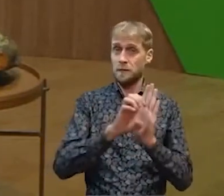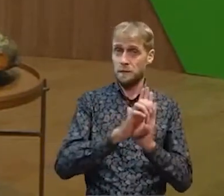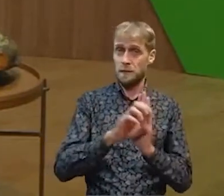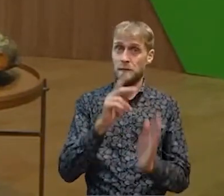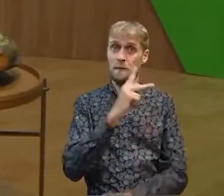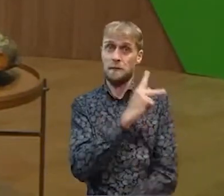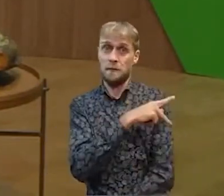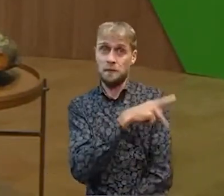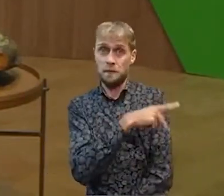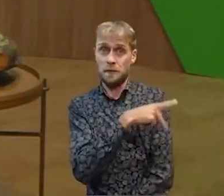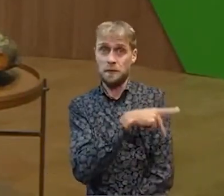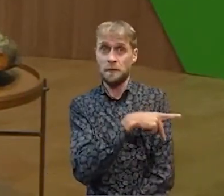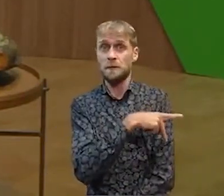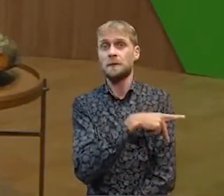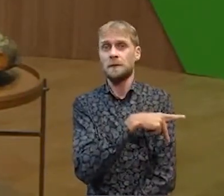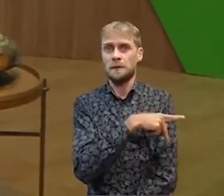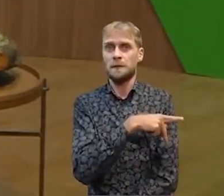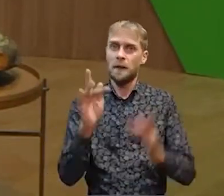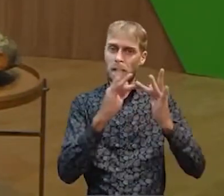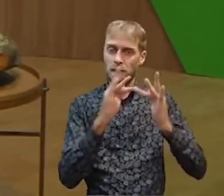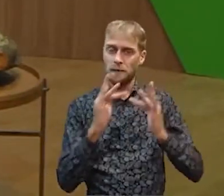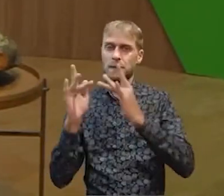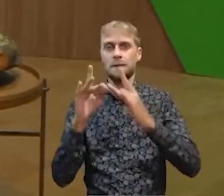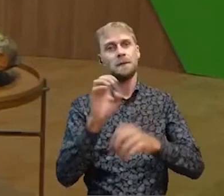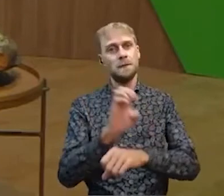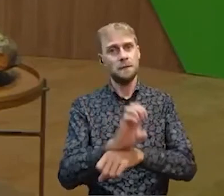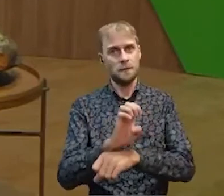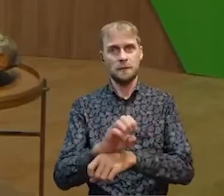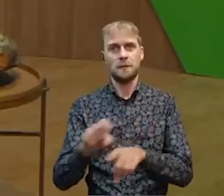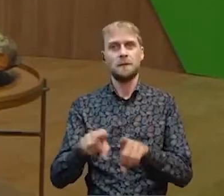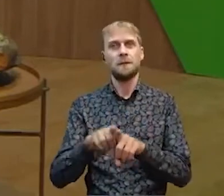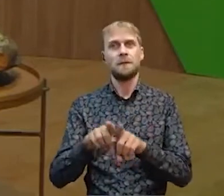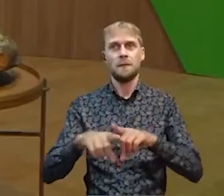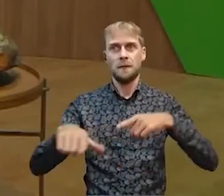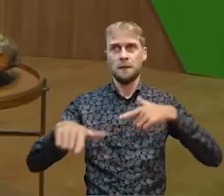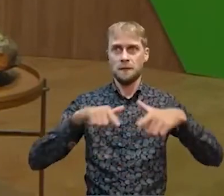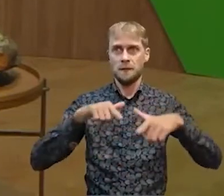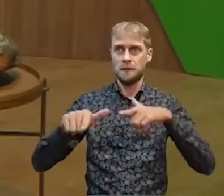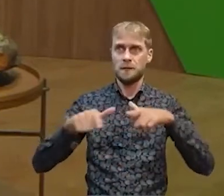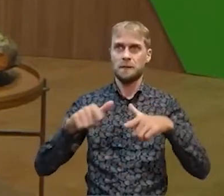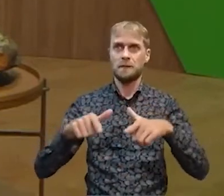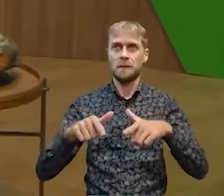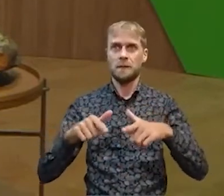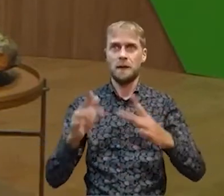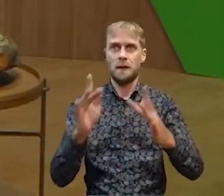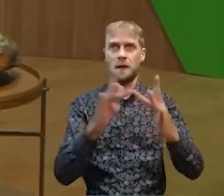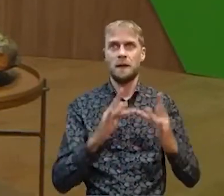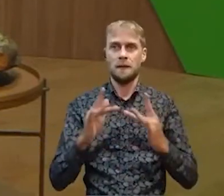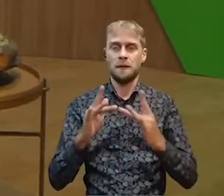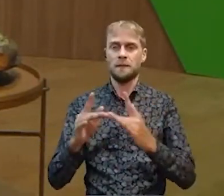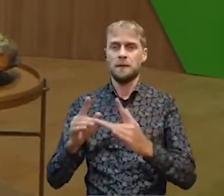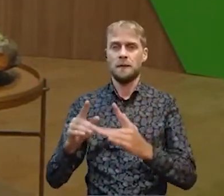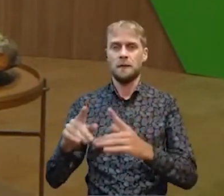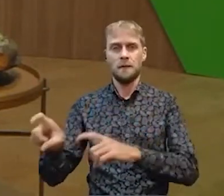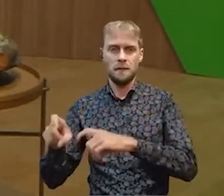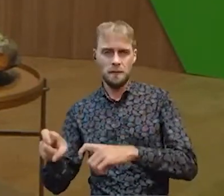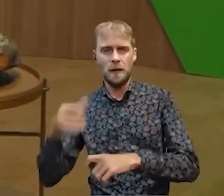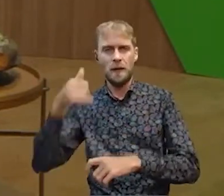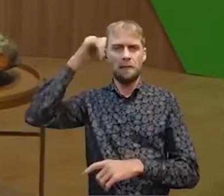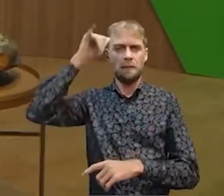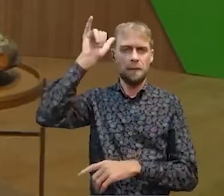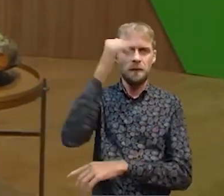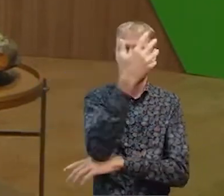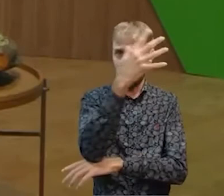ver as interações entre os estados, para também trabalhar a questão da integração lavoura-pecuária-floresta. A Embrapa, que